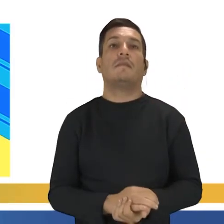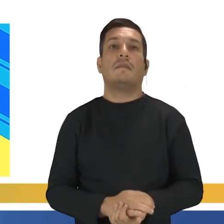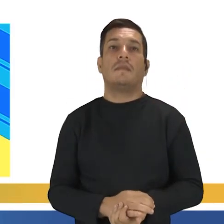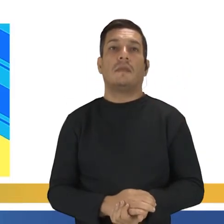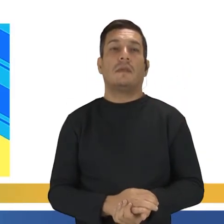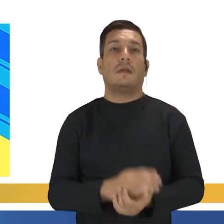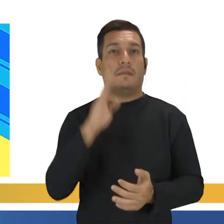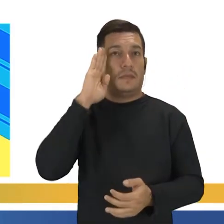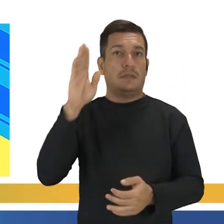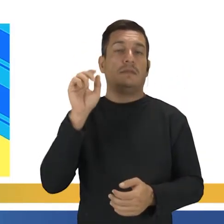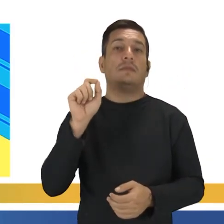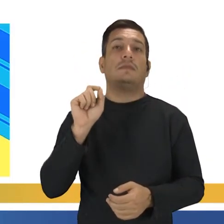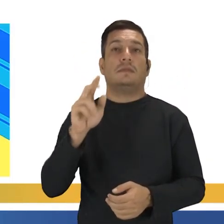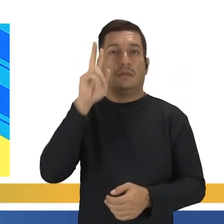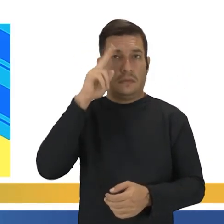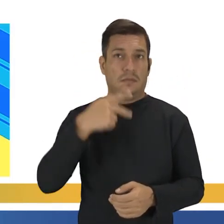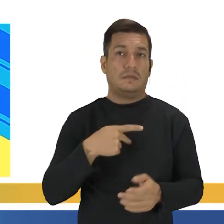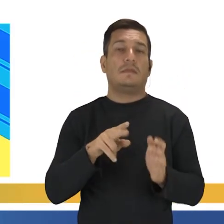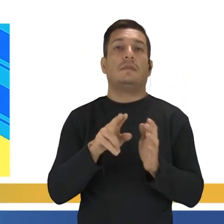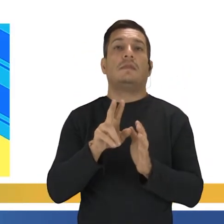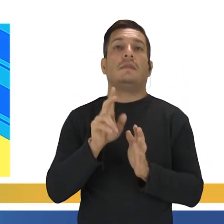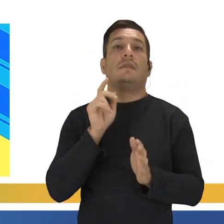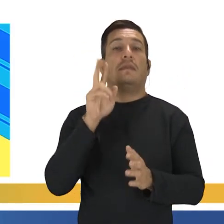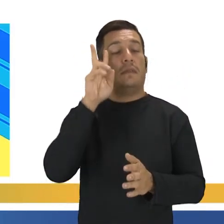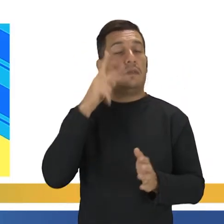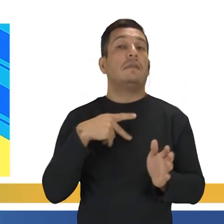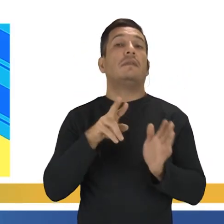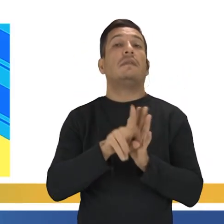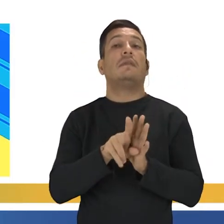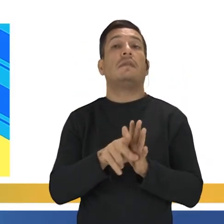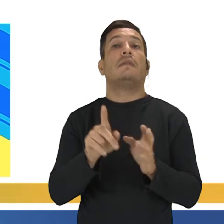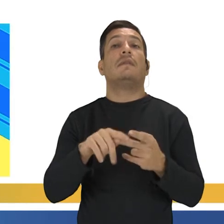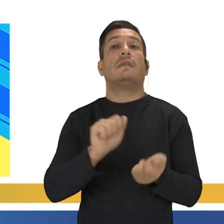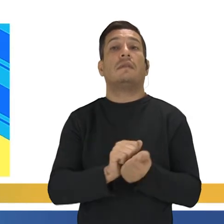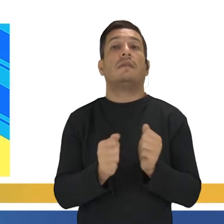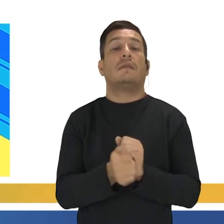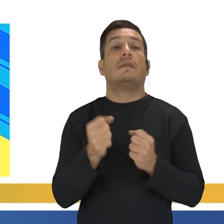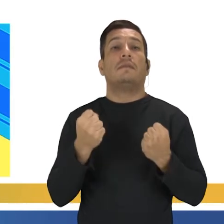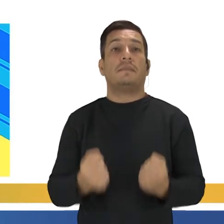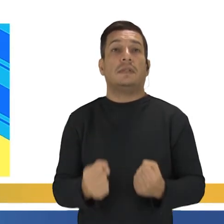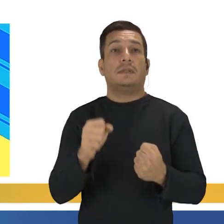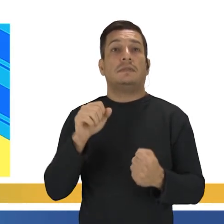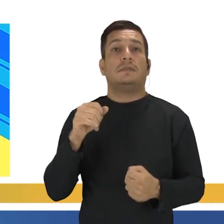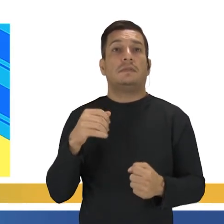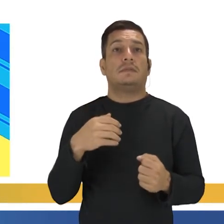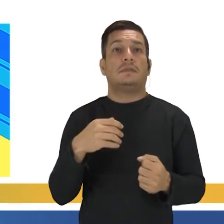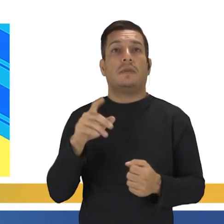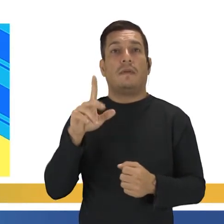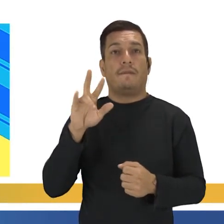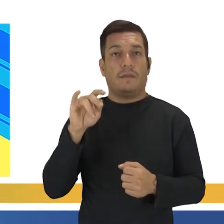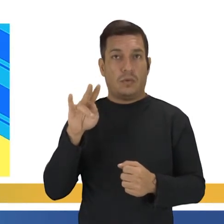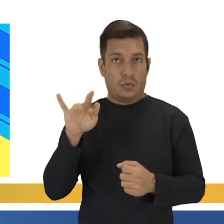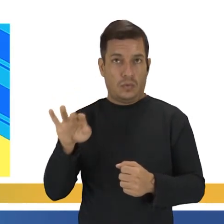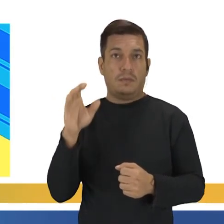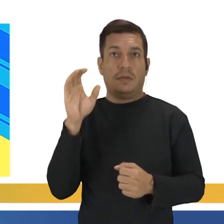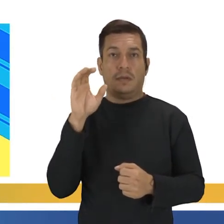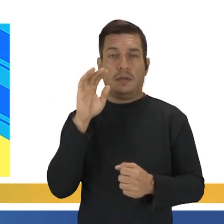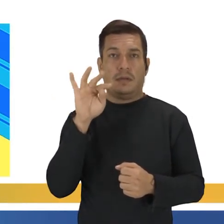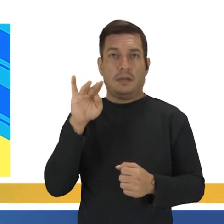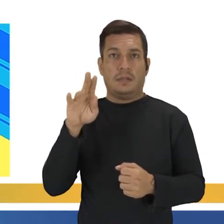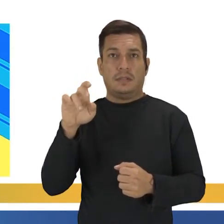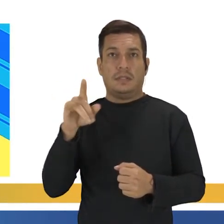Em resumo, toda atividade necessita de regras para a sua organização. dos exercícios físicos não são diferentes.